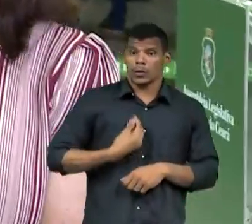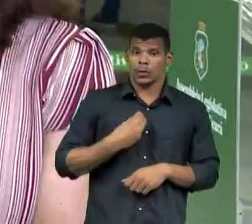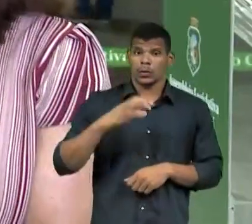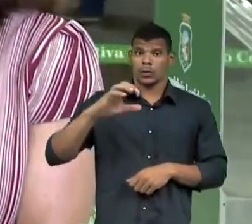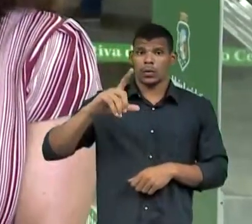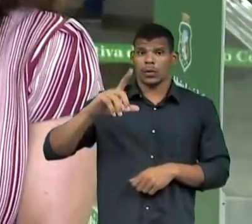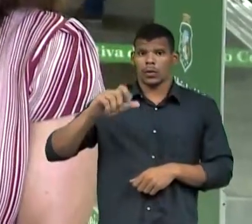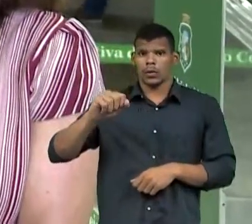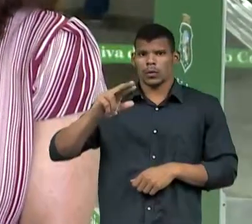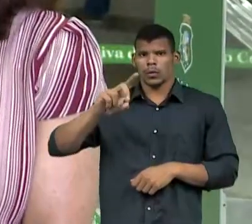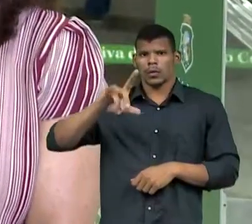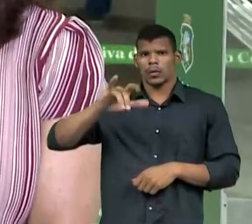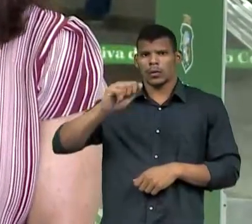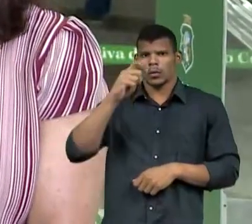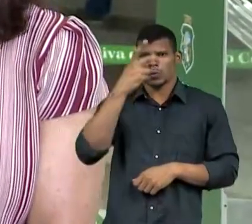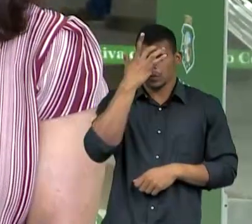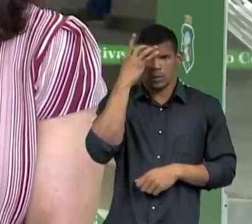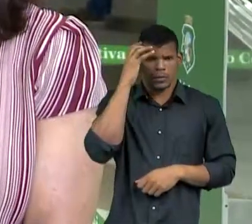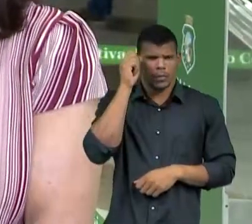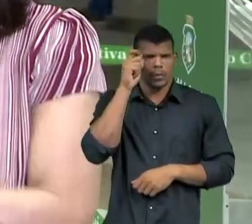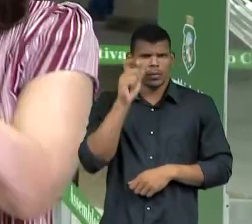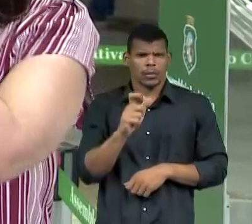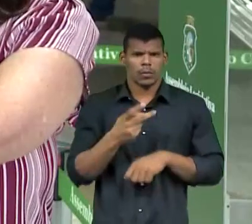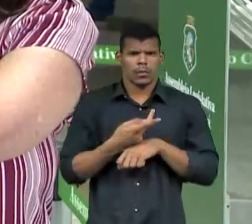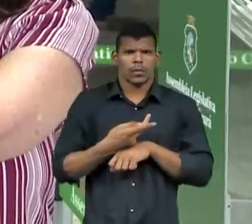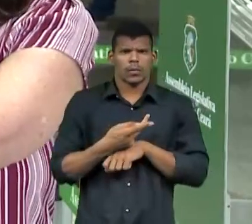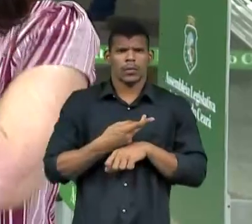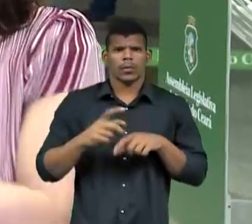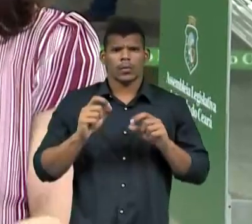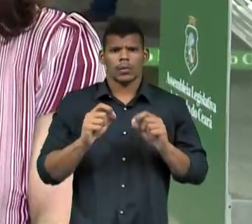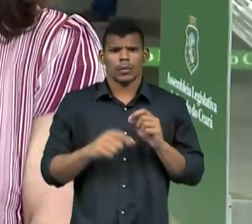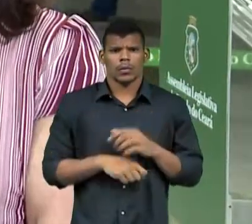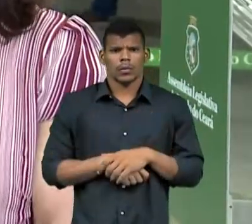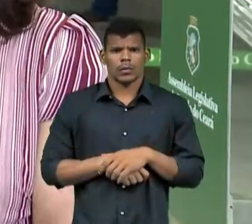pessoas interessadas em buscar as inscrições podem utilizar o telefone